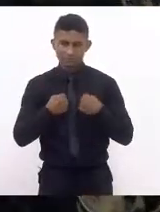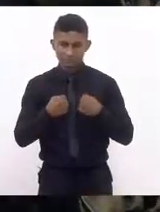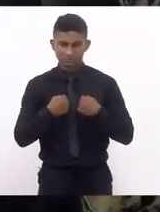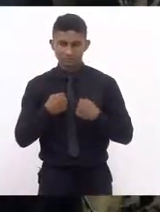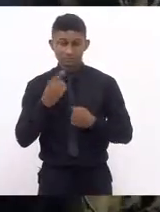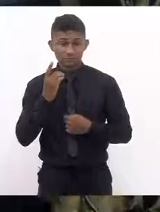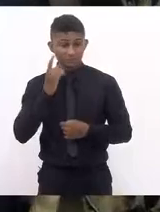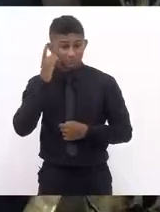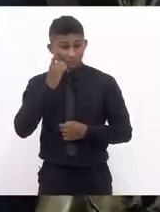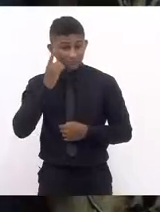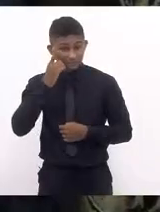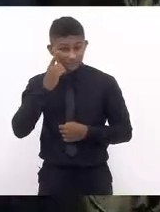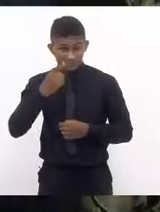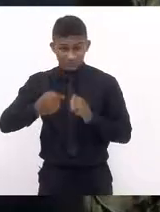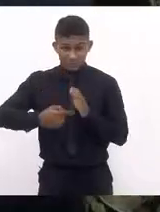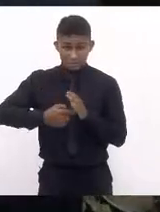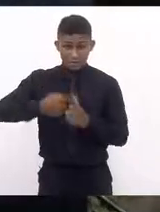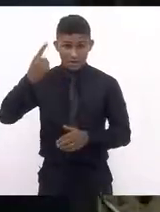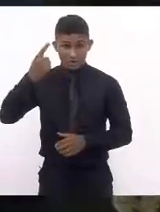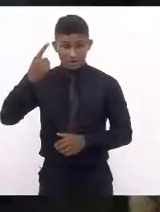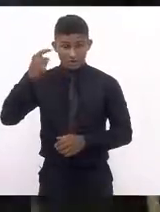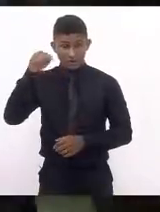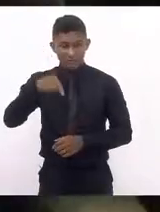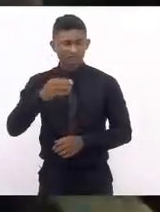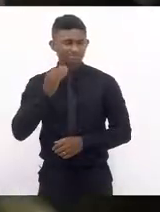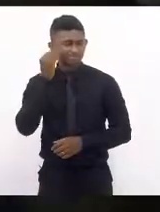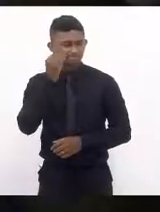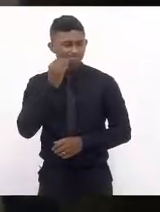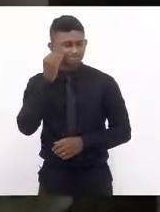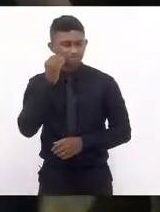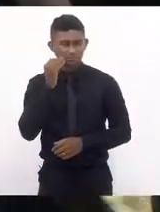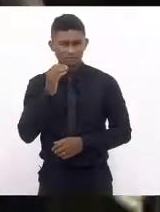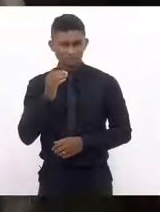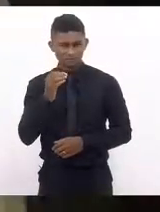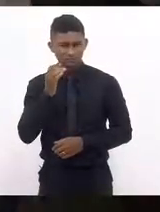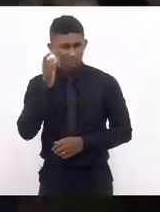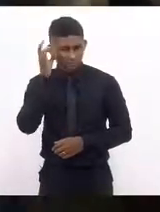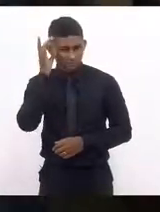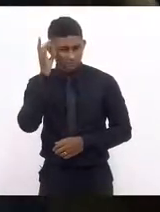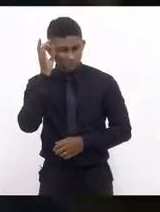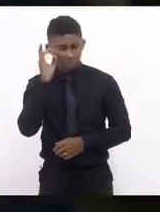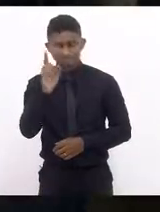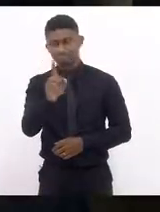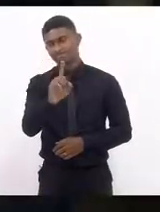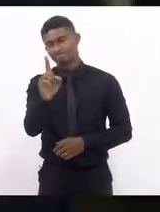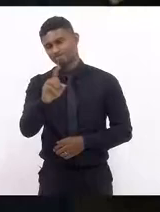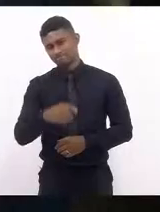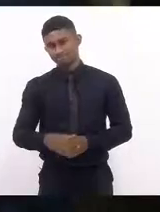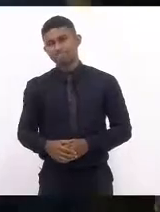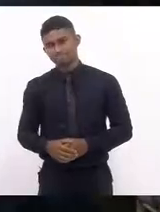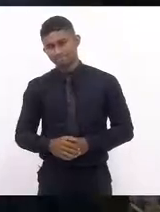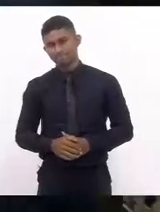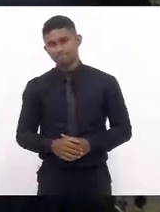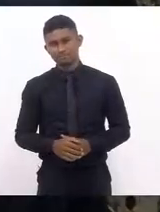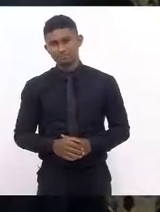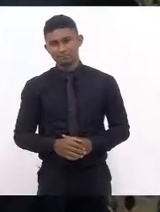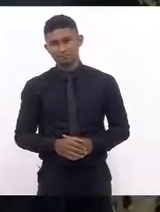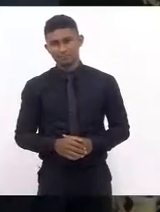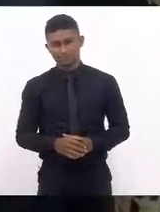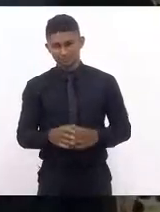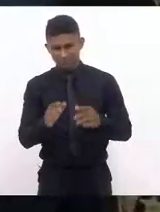de primeiro mandato passar por essa experiência que não é simples não é fácil não é